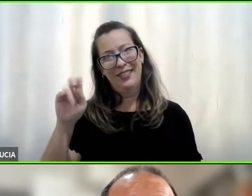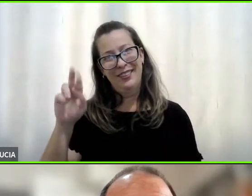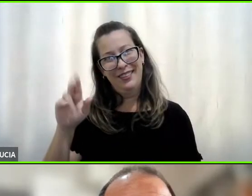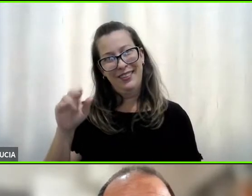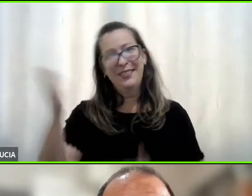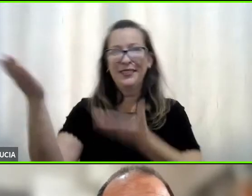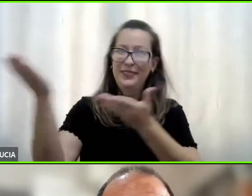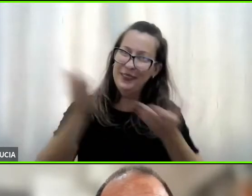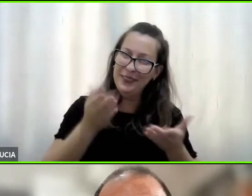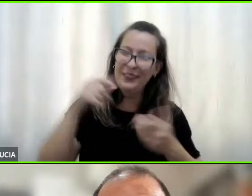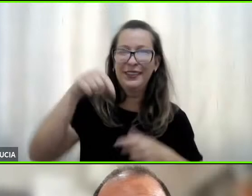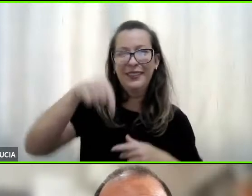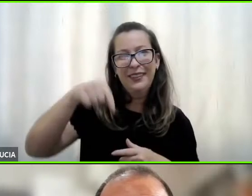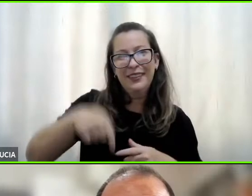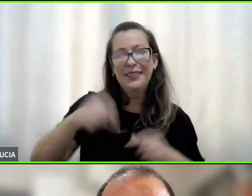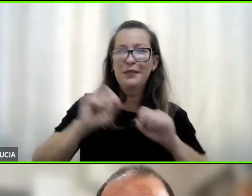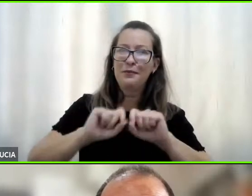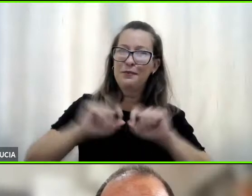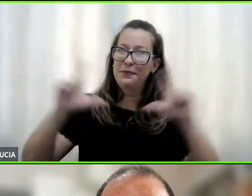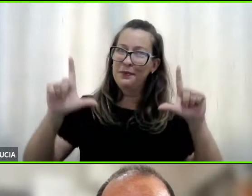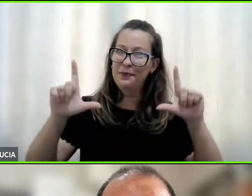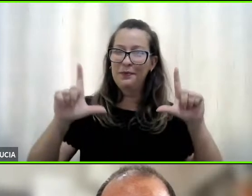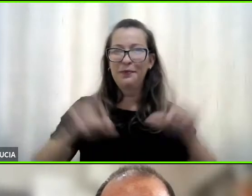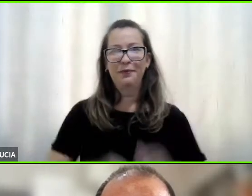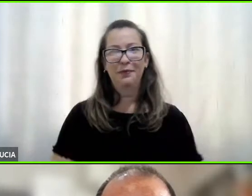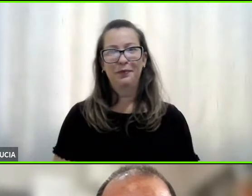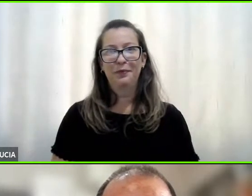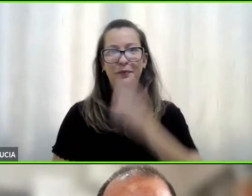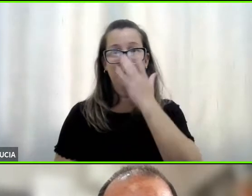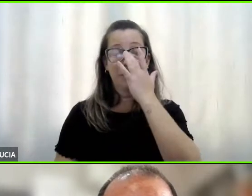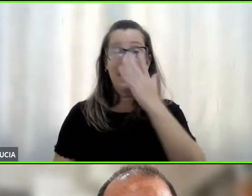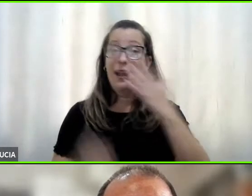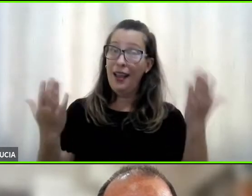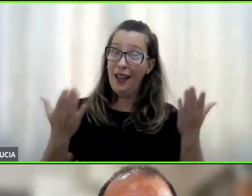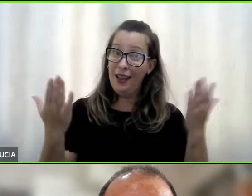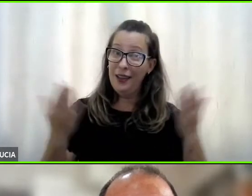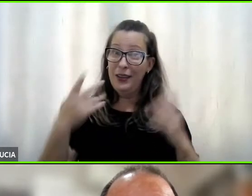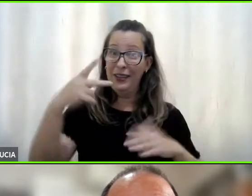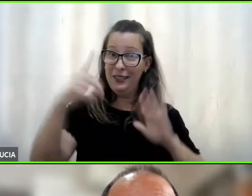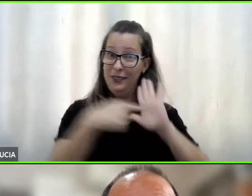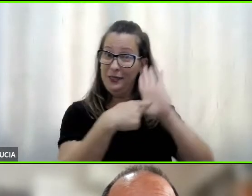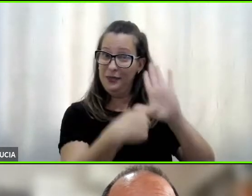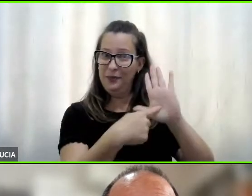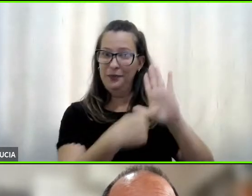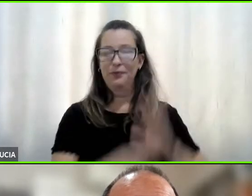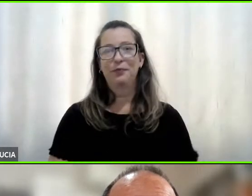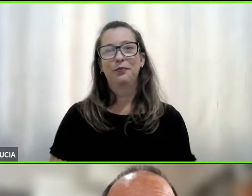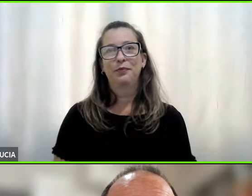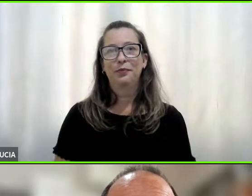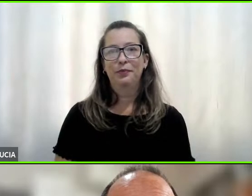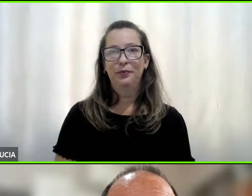com a gente. Compartilha a sua tela. Vamos à sua apresentação.